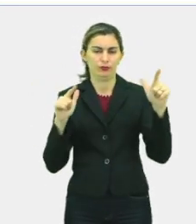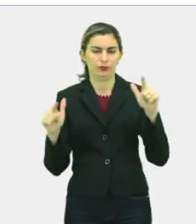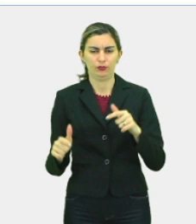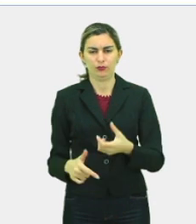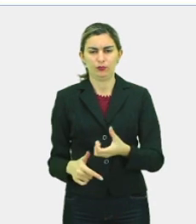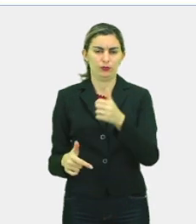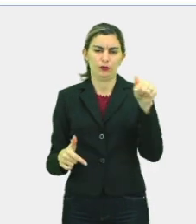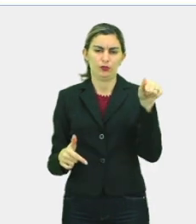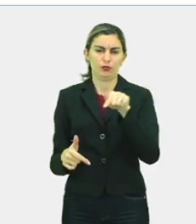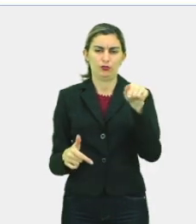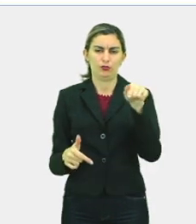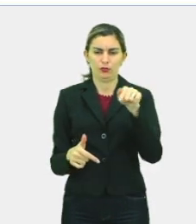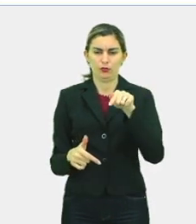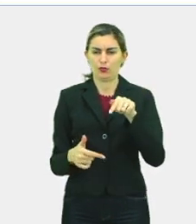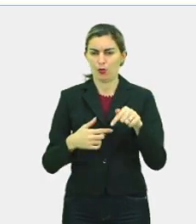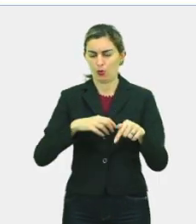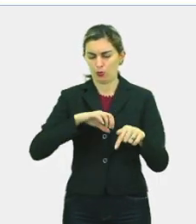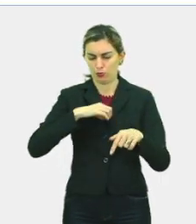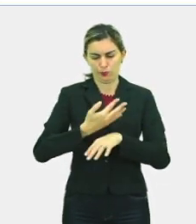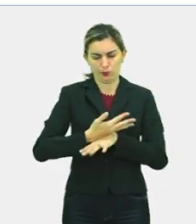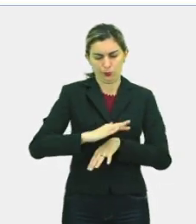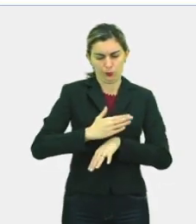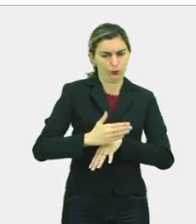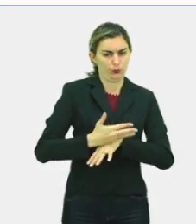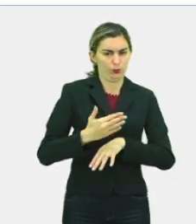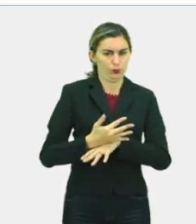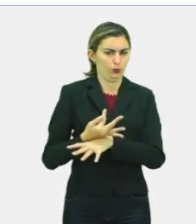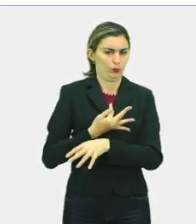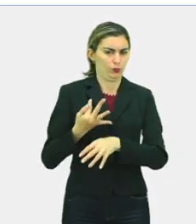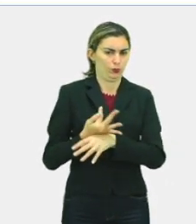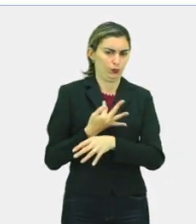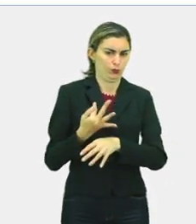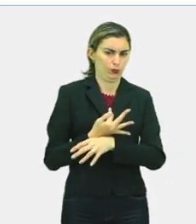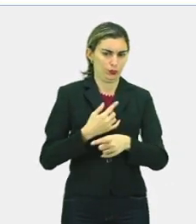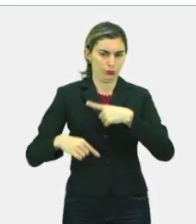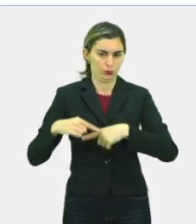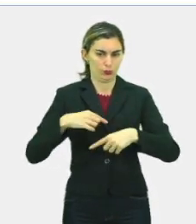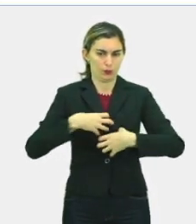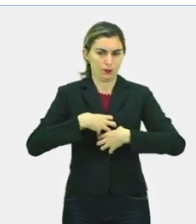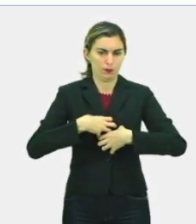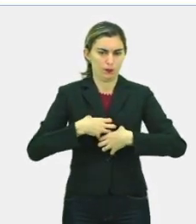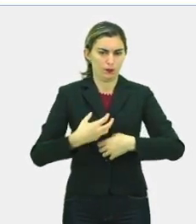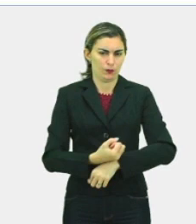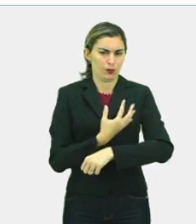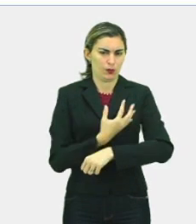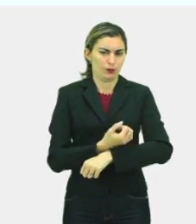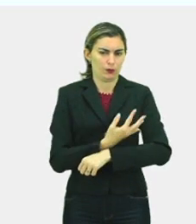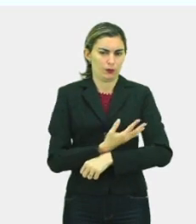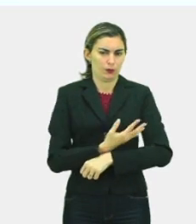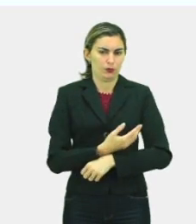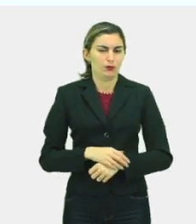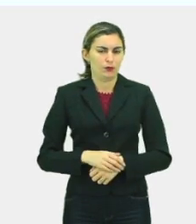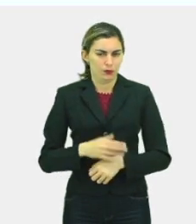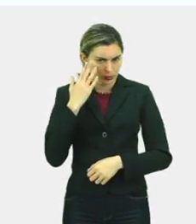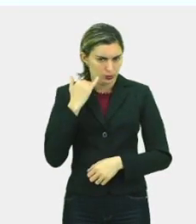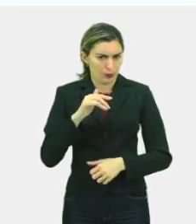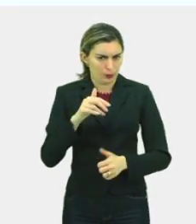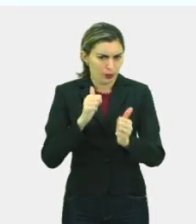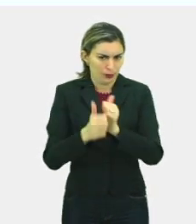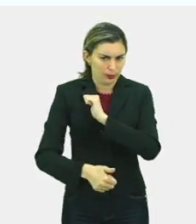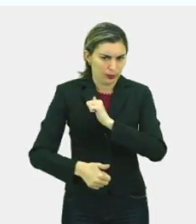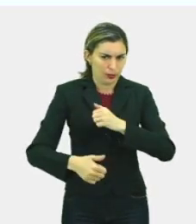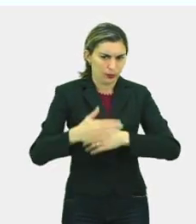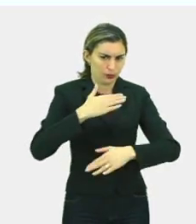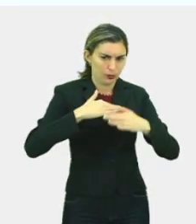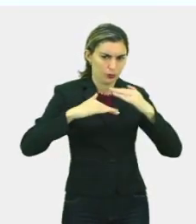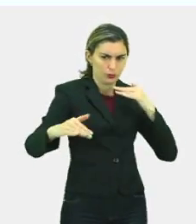os outros. Sétimo, autocontrole para estar no comando de suas emoções. Vocês sabiam que um atleta de